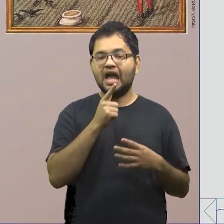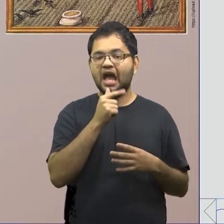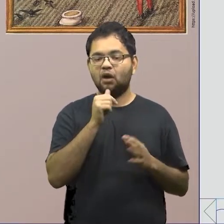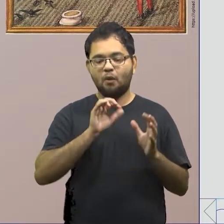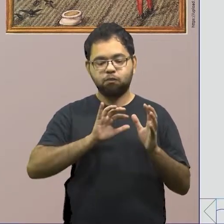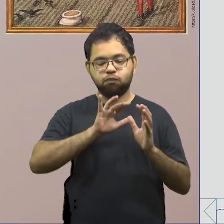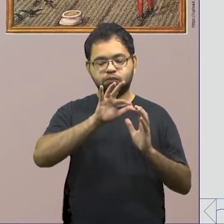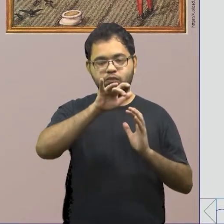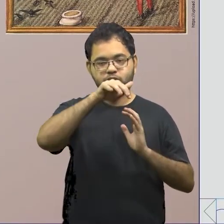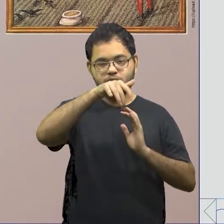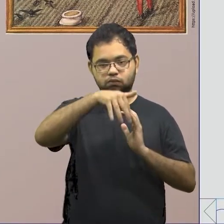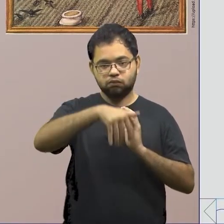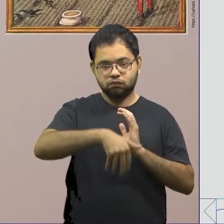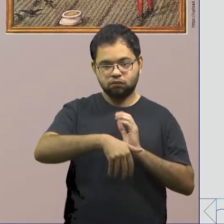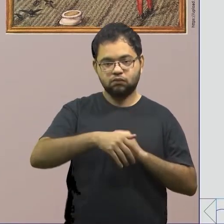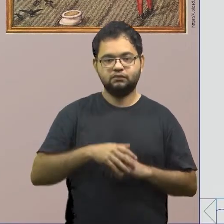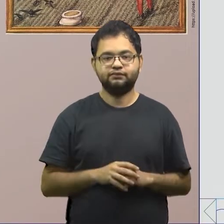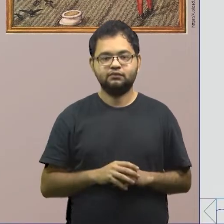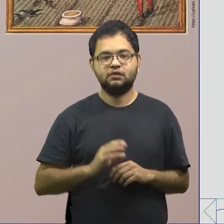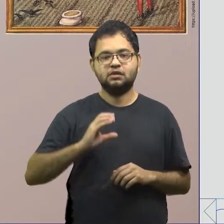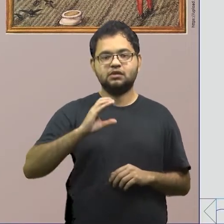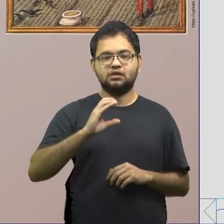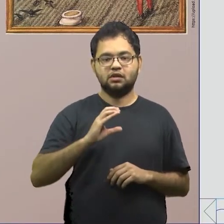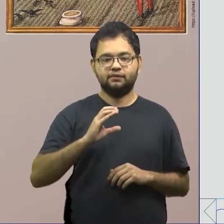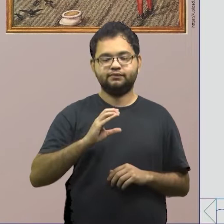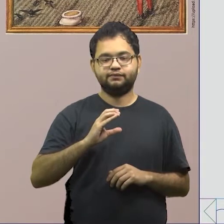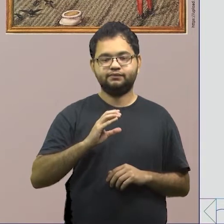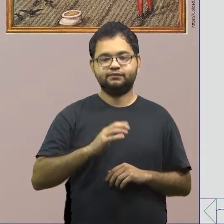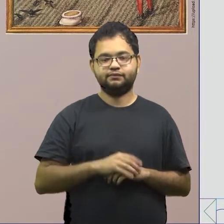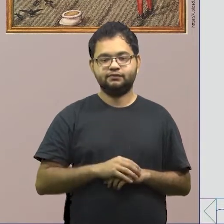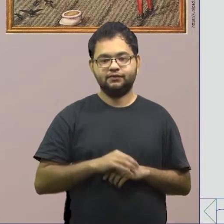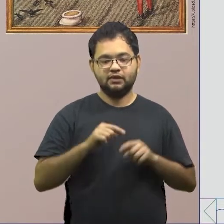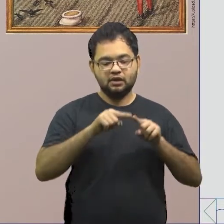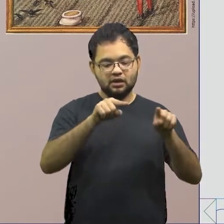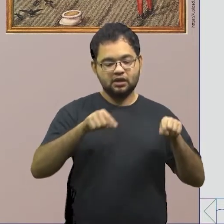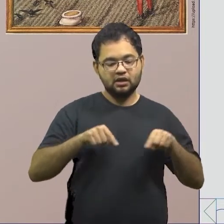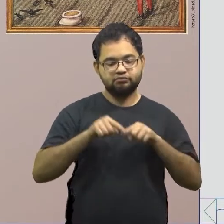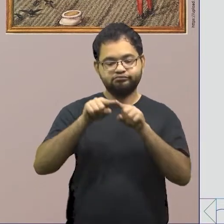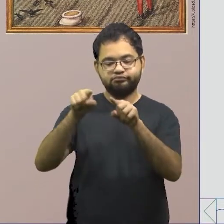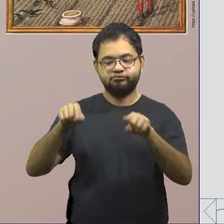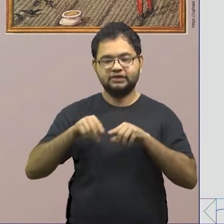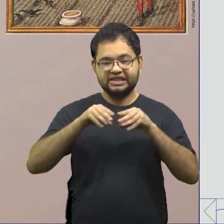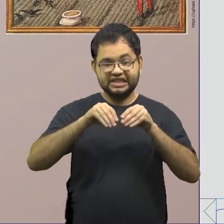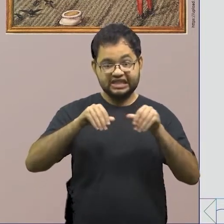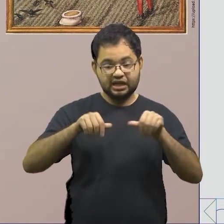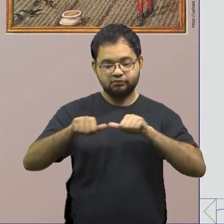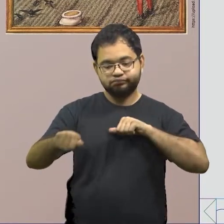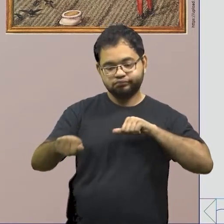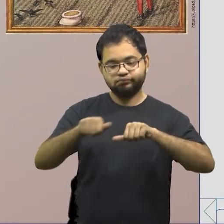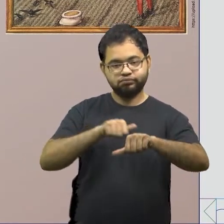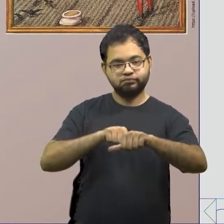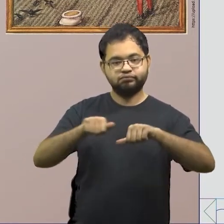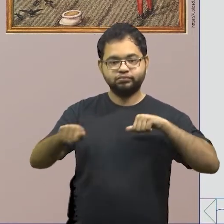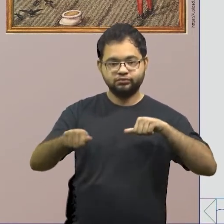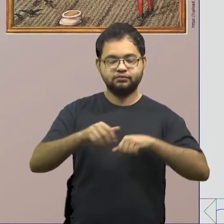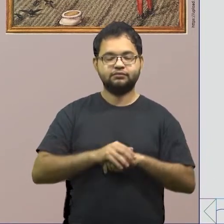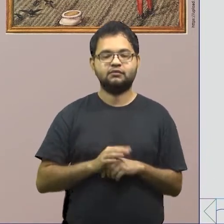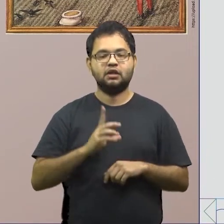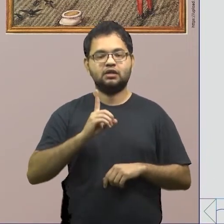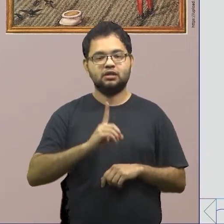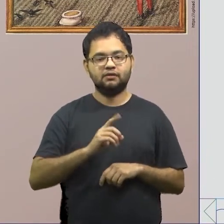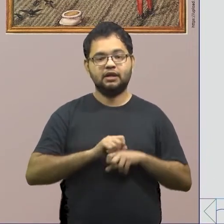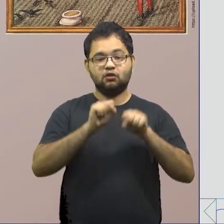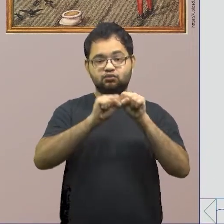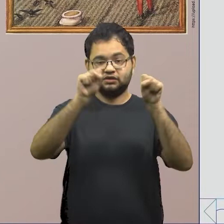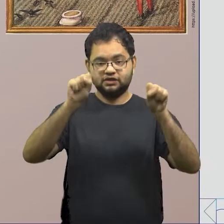aperfeiçoamento do Moinho hidráulico alternativas e sistema de revezamento do solo e